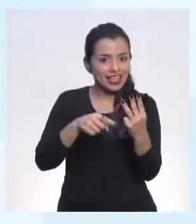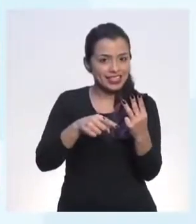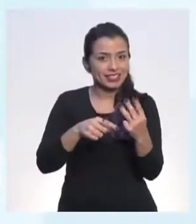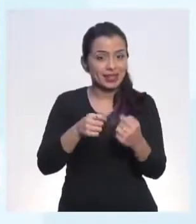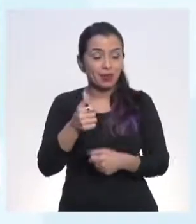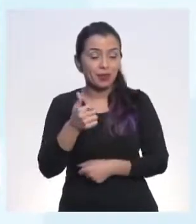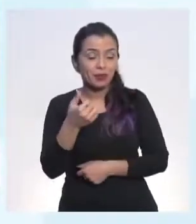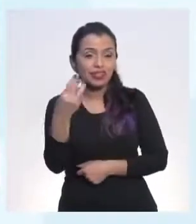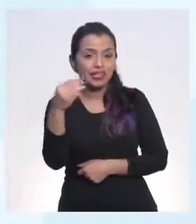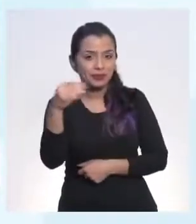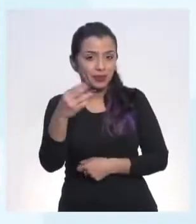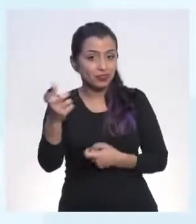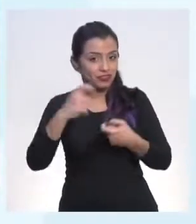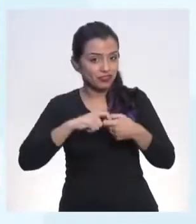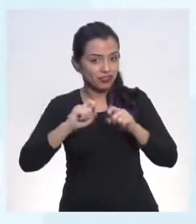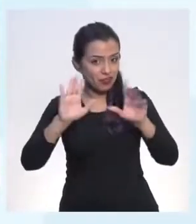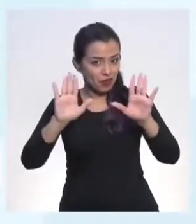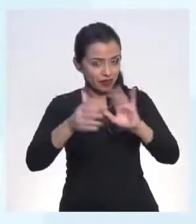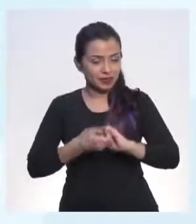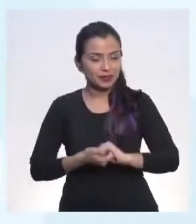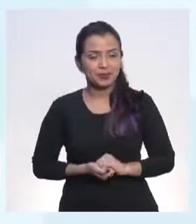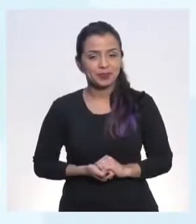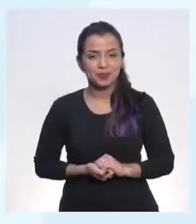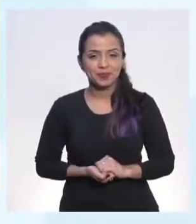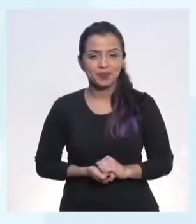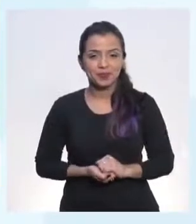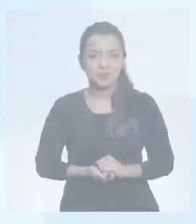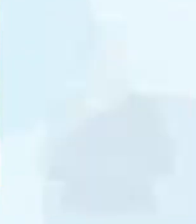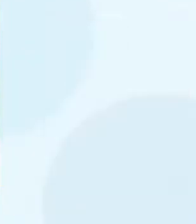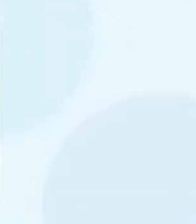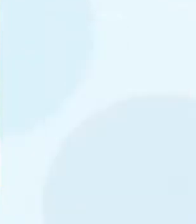minutinhos para vocês e a gente já retorna. Bom trabalho.